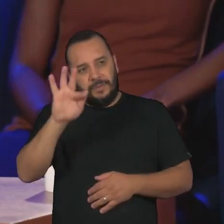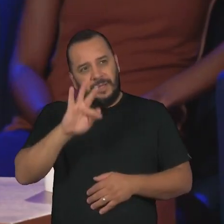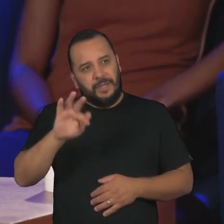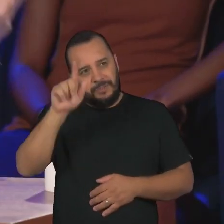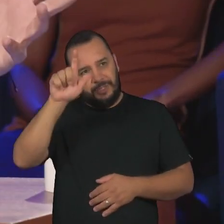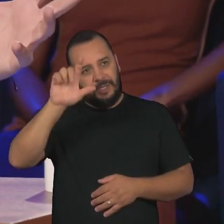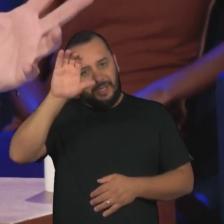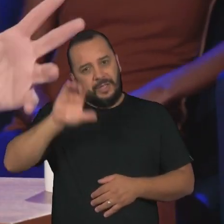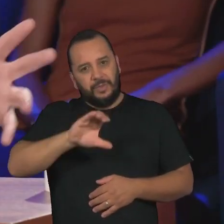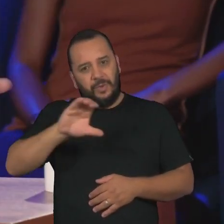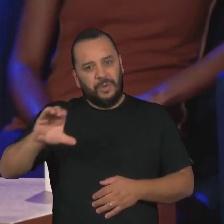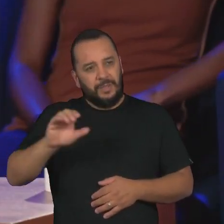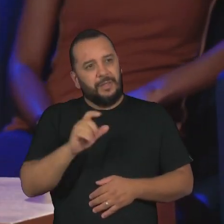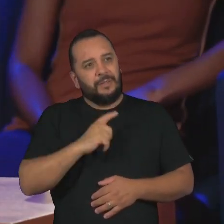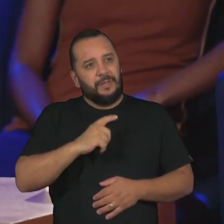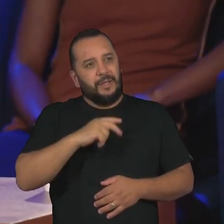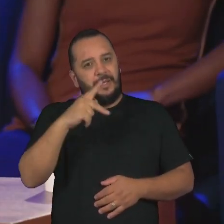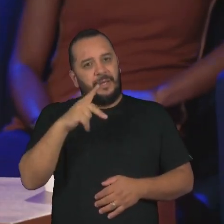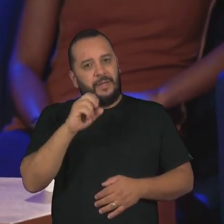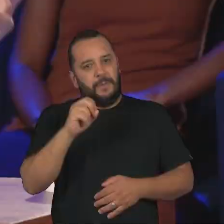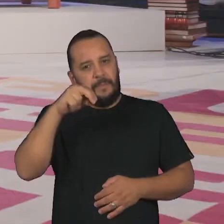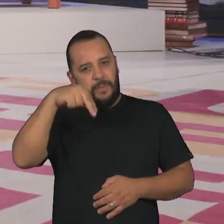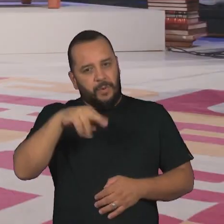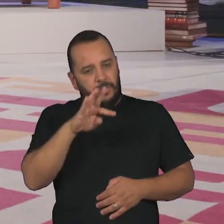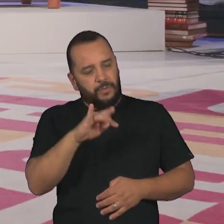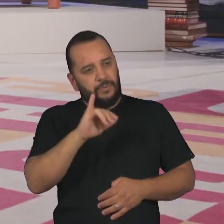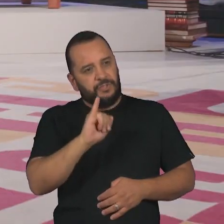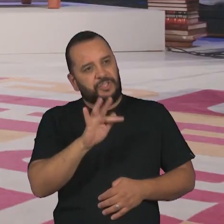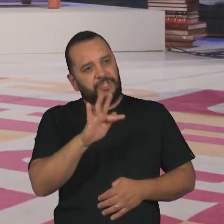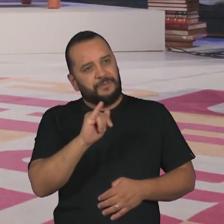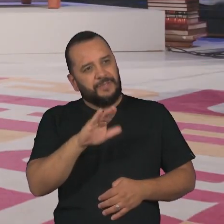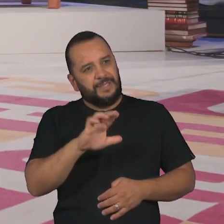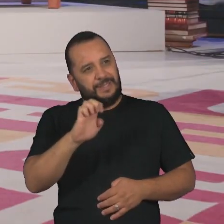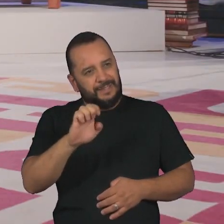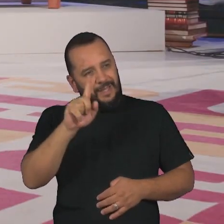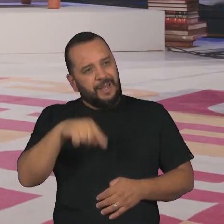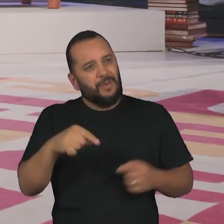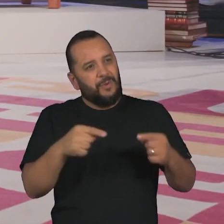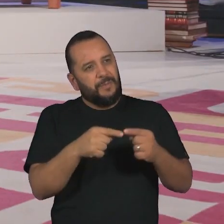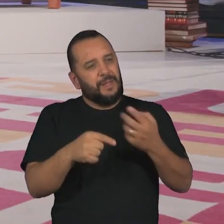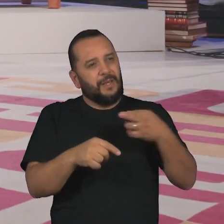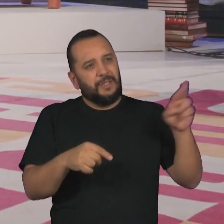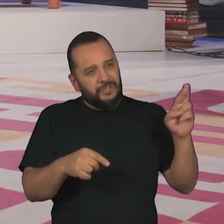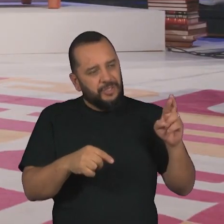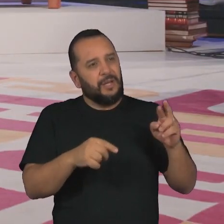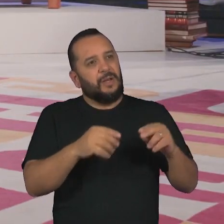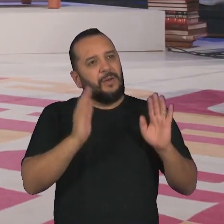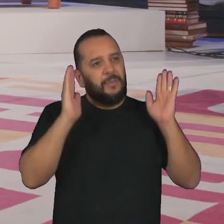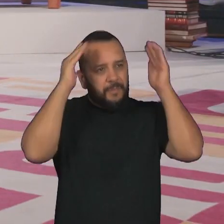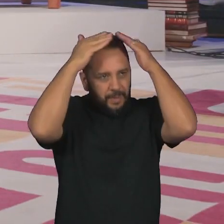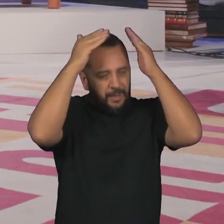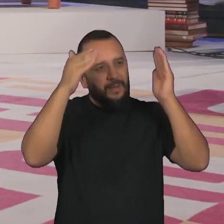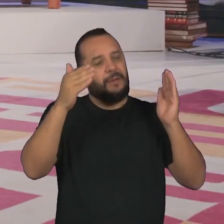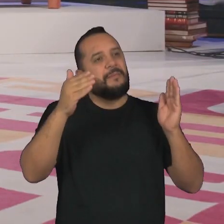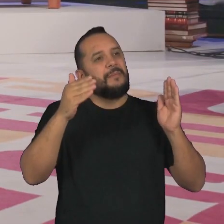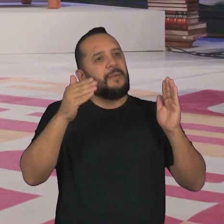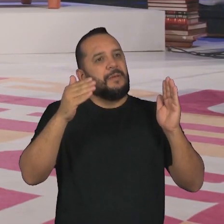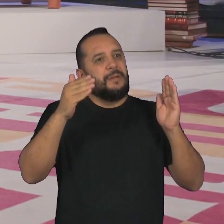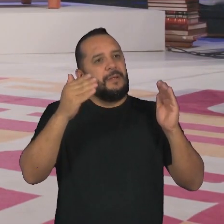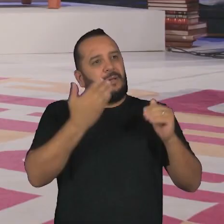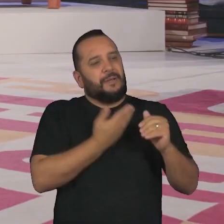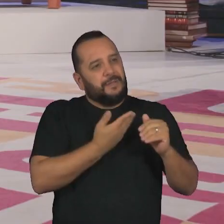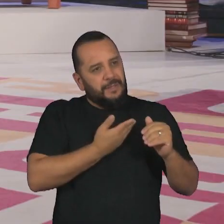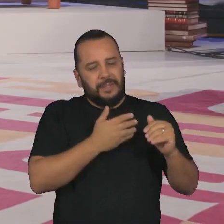católica, pontifícia, né? Tem a ver com o Papa, com o Vaticano, com a ideia de igreja católica, de universalidade e